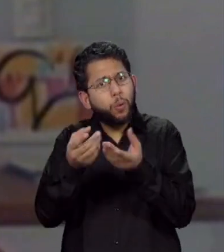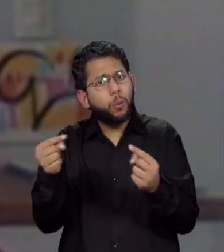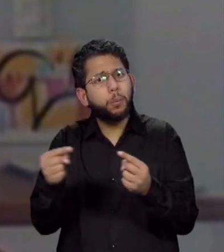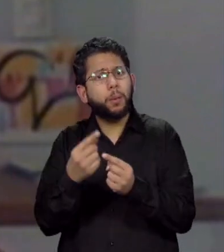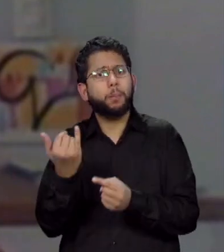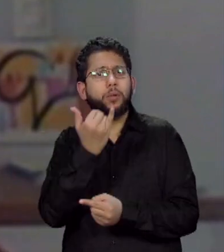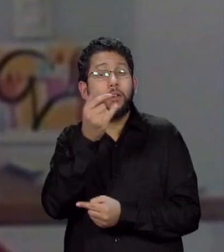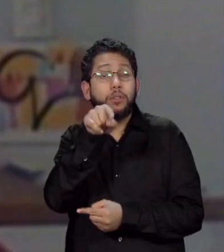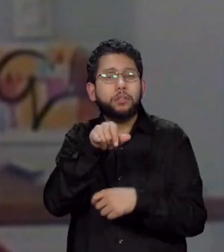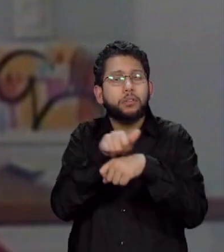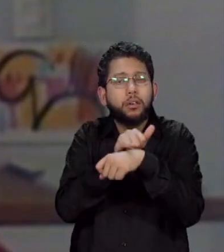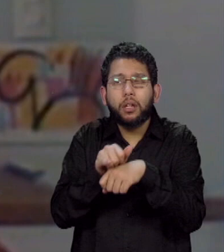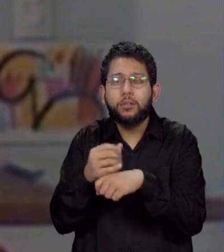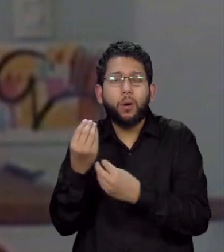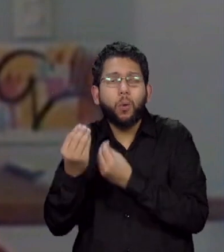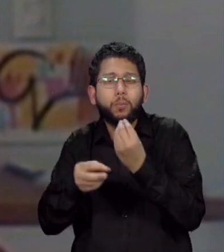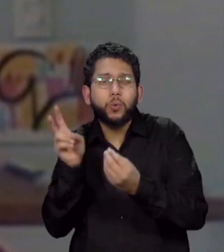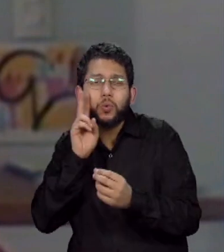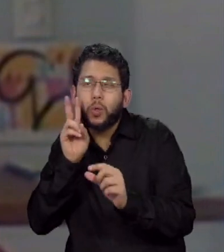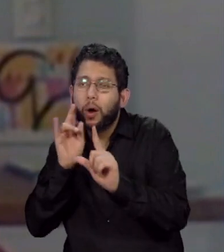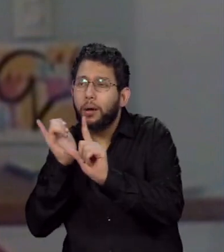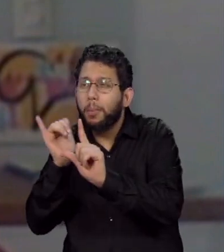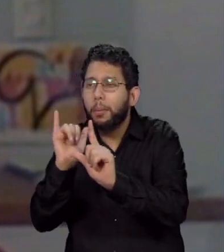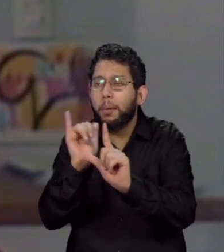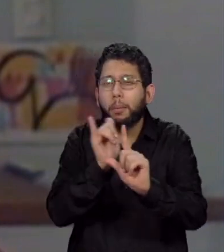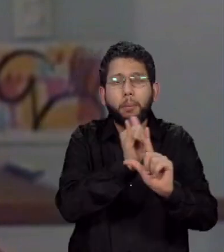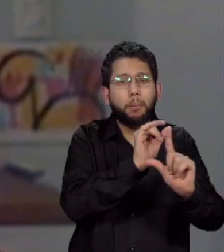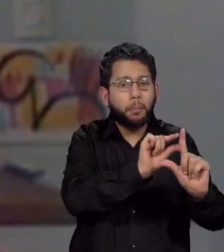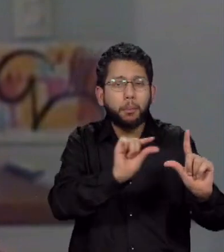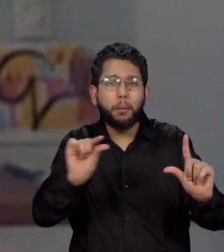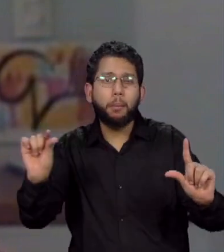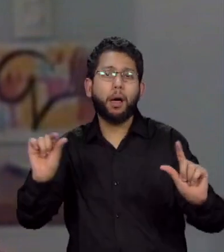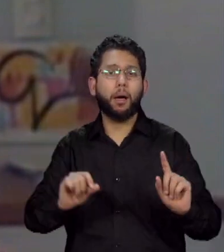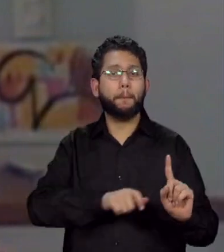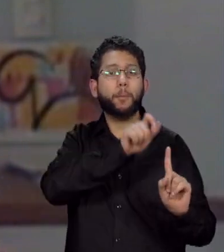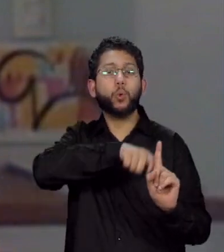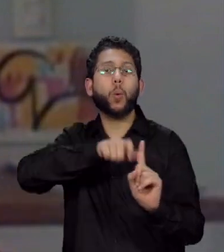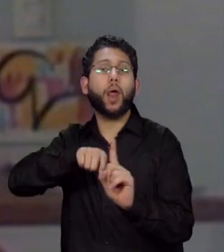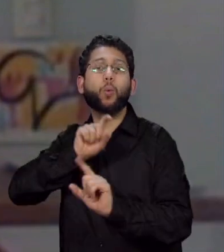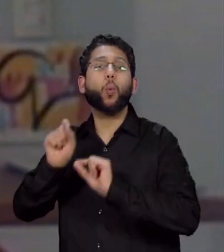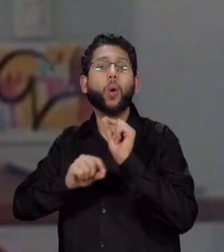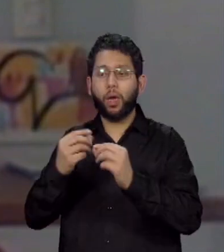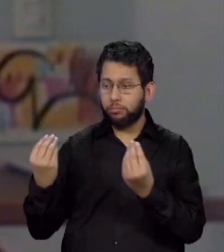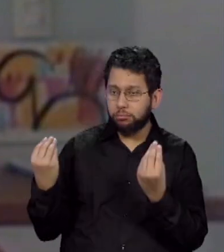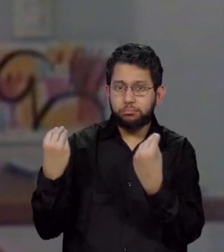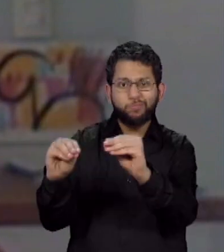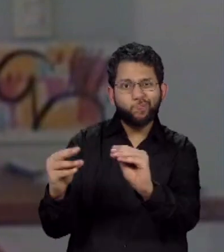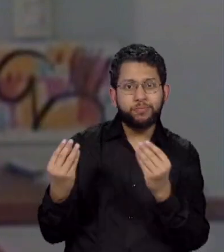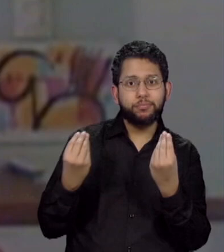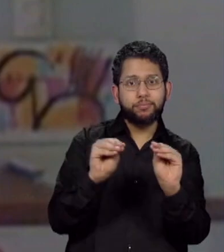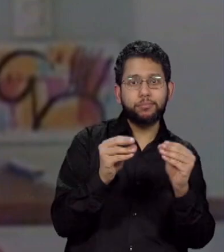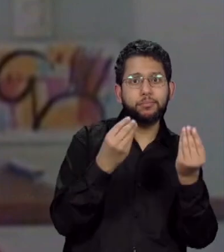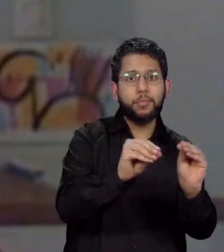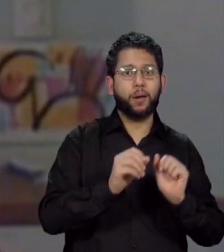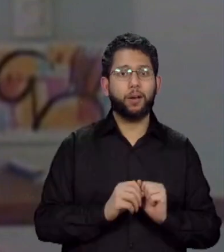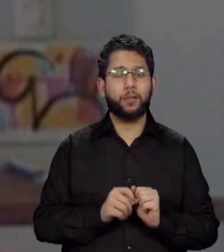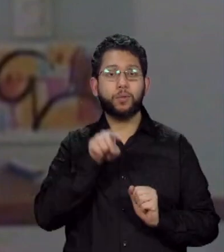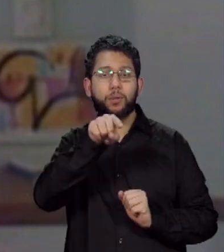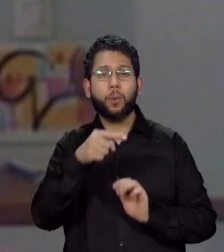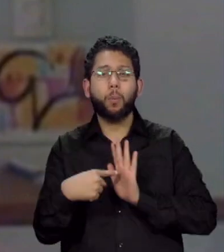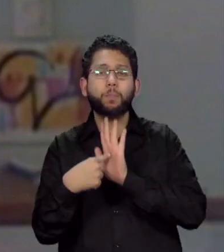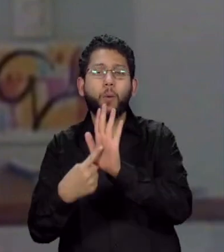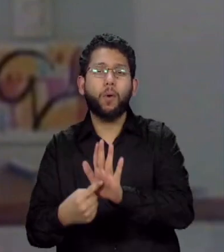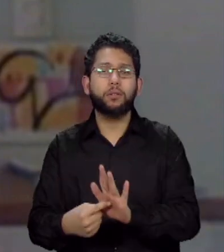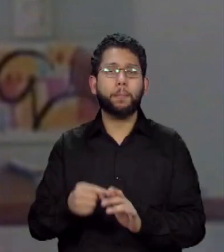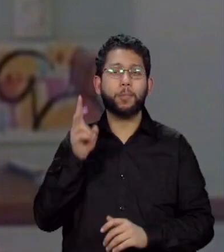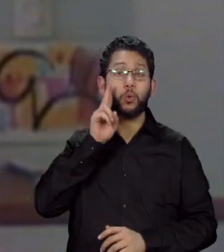você conseguir descrever quem são os seus personagens, para você conseguir traçar qual o